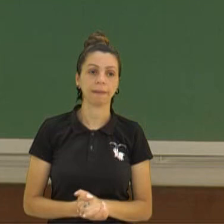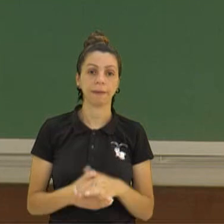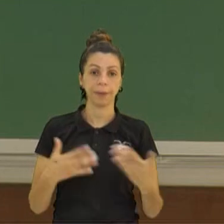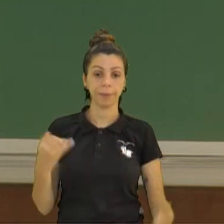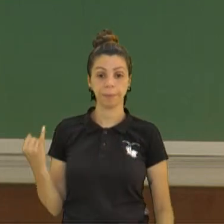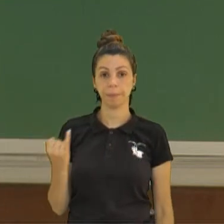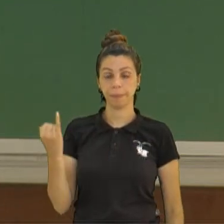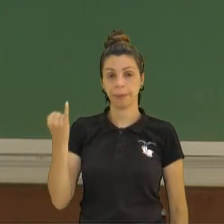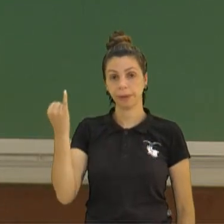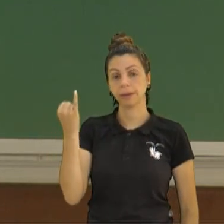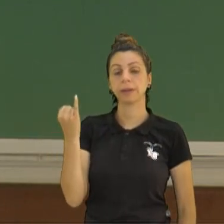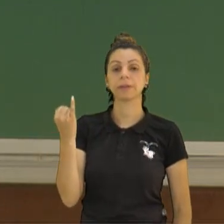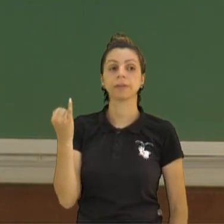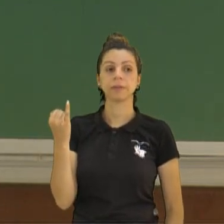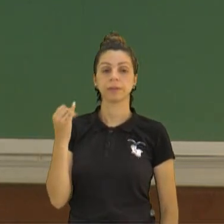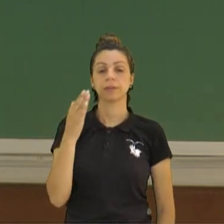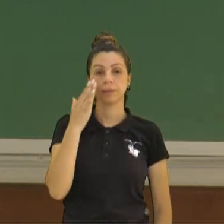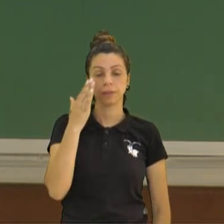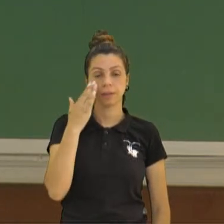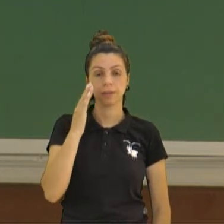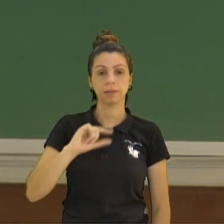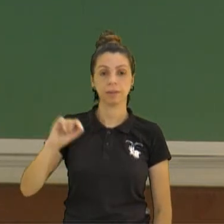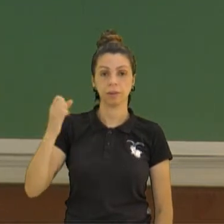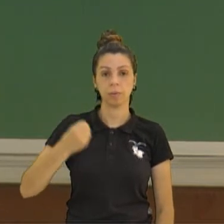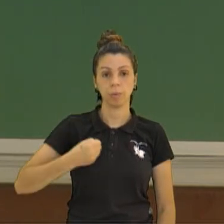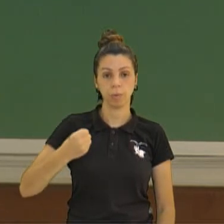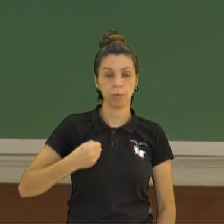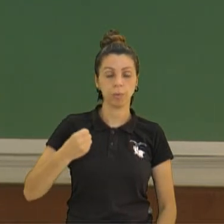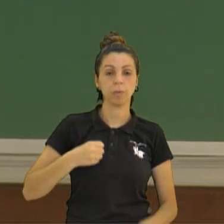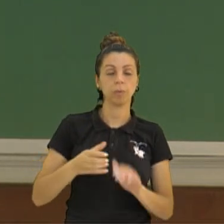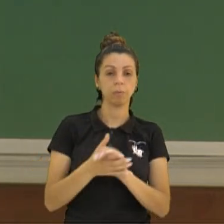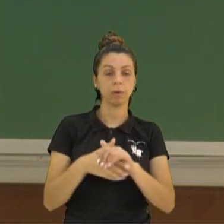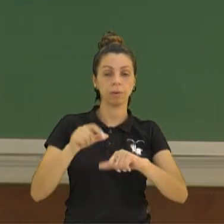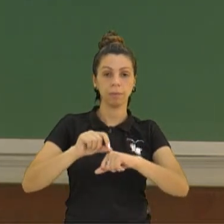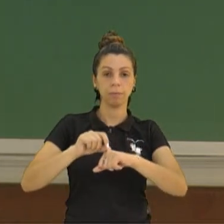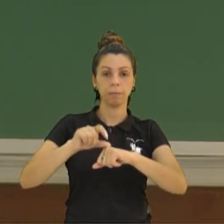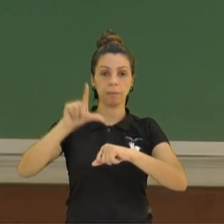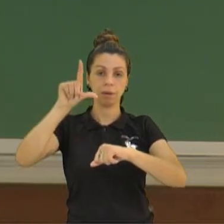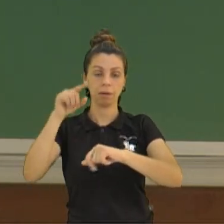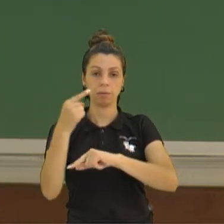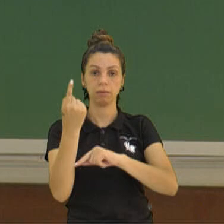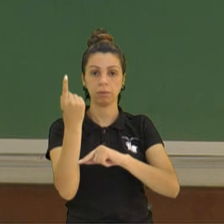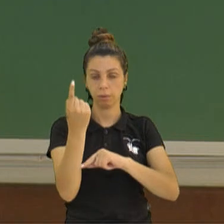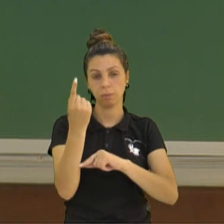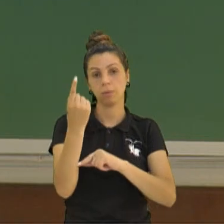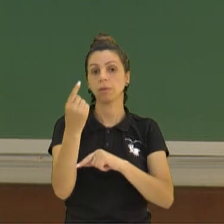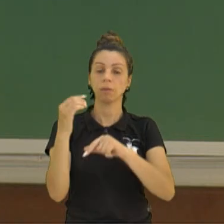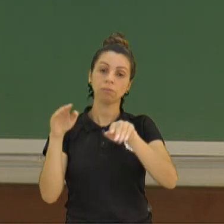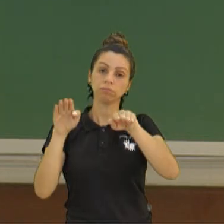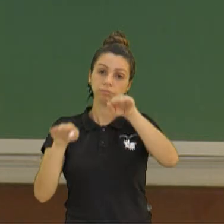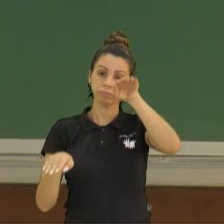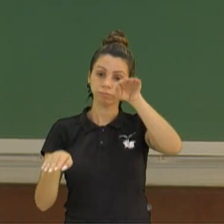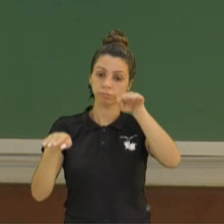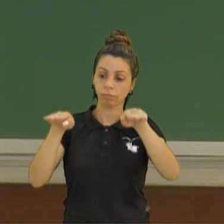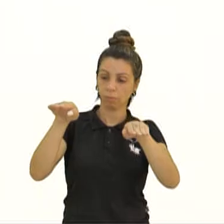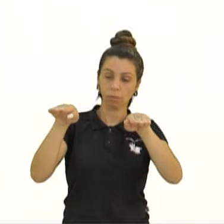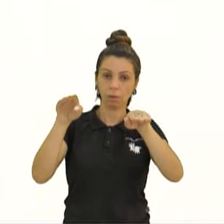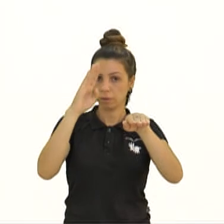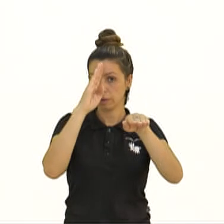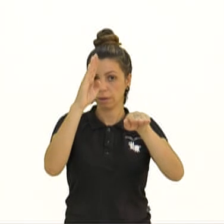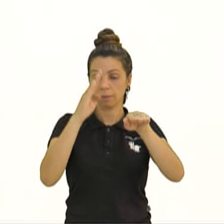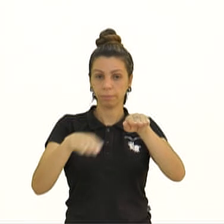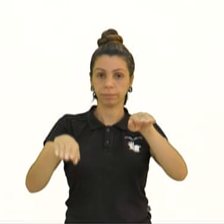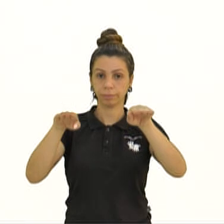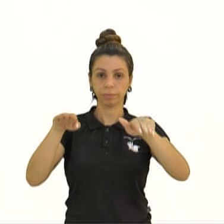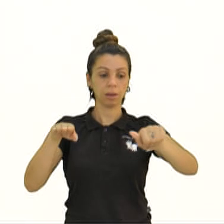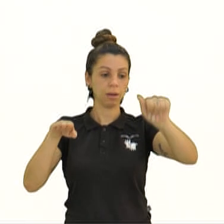Importante, se essa constantezinha for maior do que 1, eu vou ter grandezas diretamente proporcionais. Tá? Então, tipo assim, se